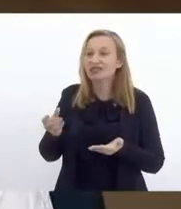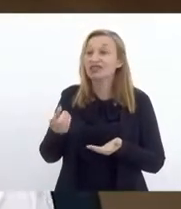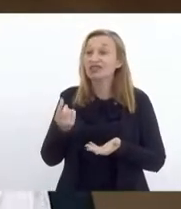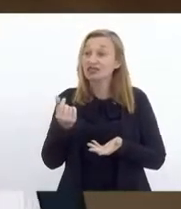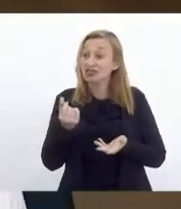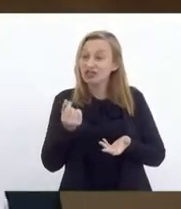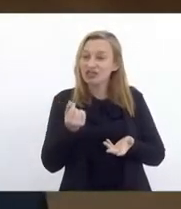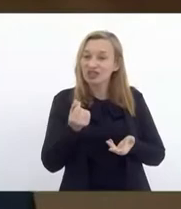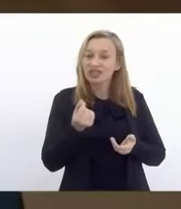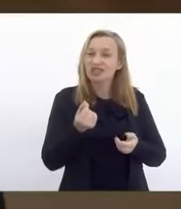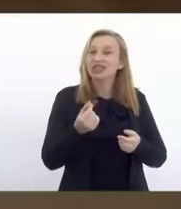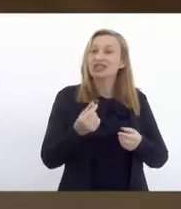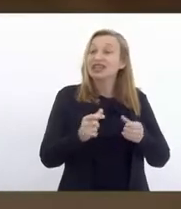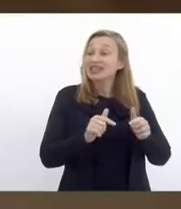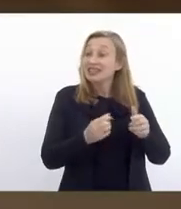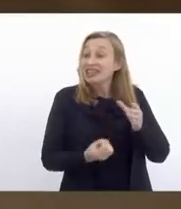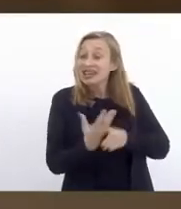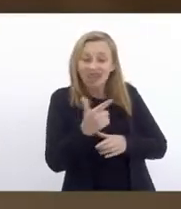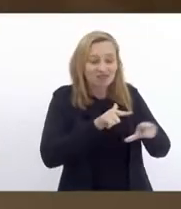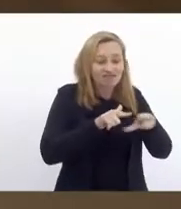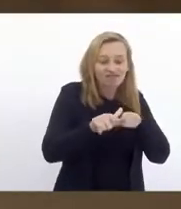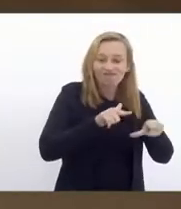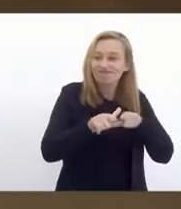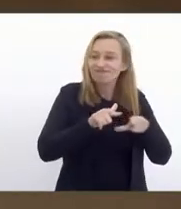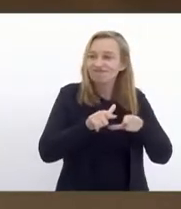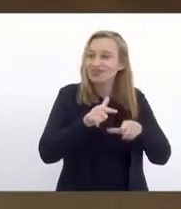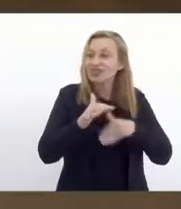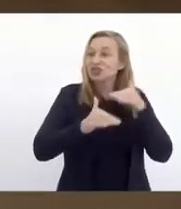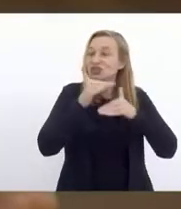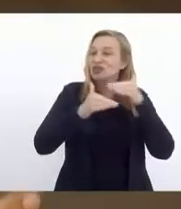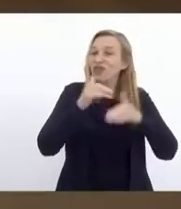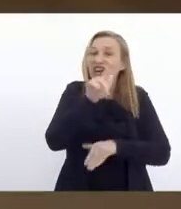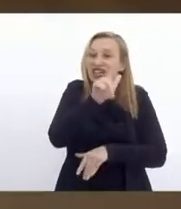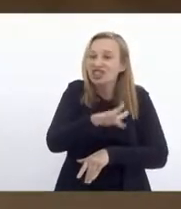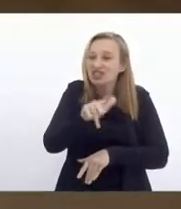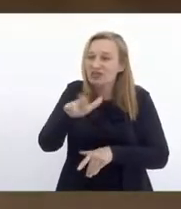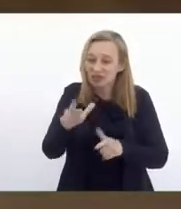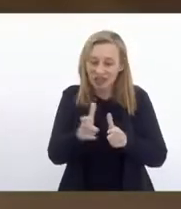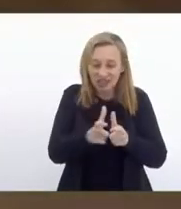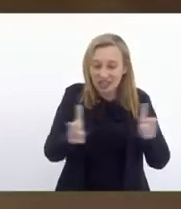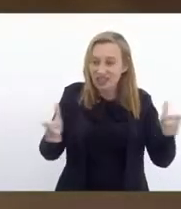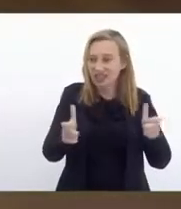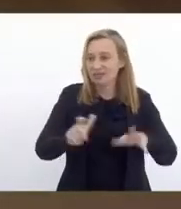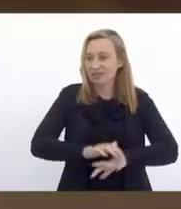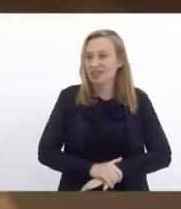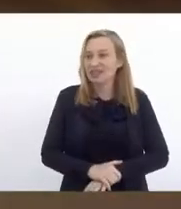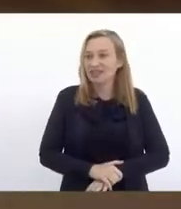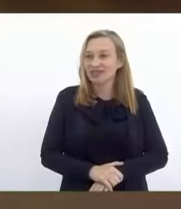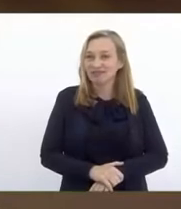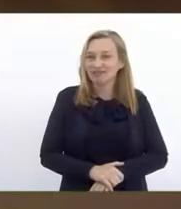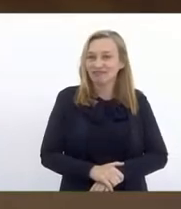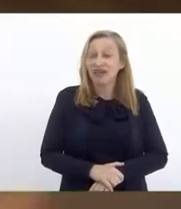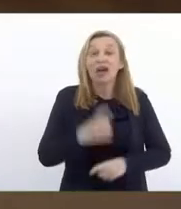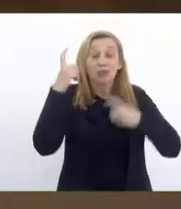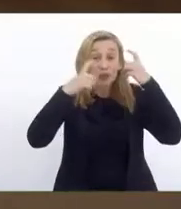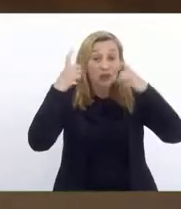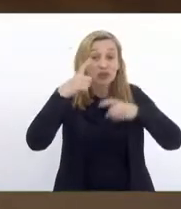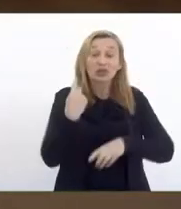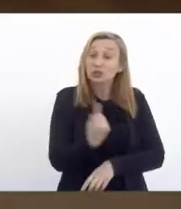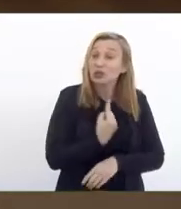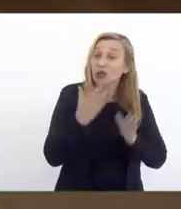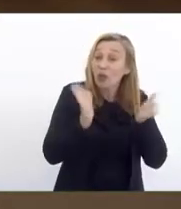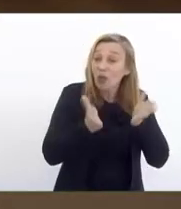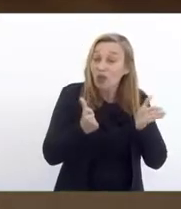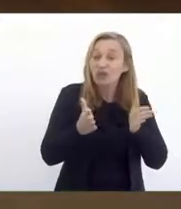desenvolvimento é geração de emprego, desenvolvimento é diferente de crescimento. Então, a grande preocupação hoje